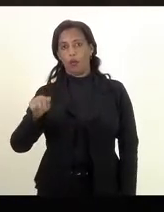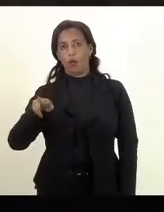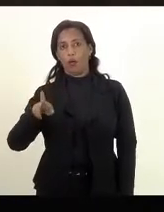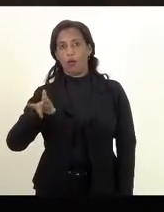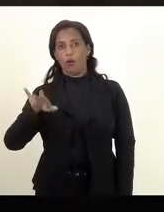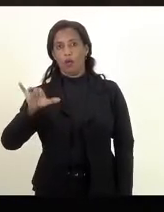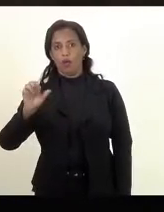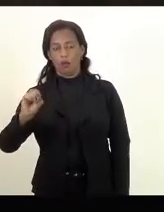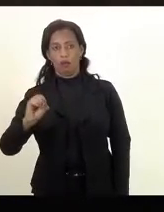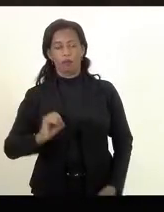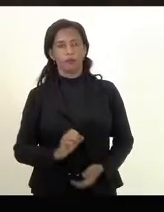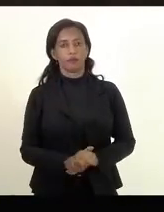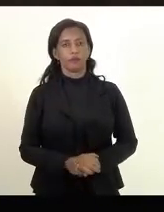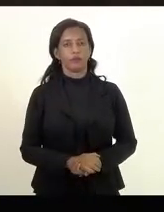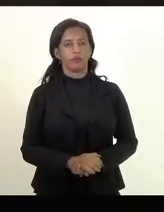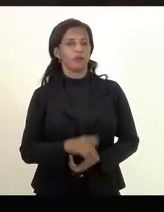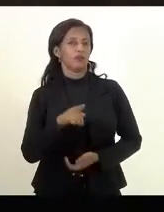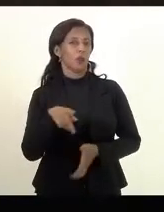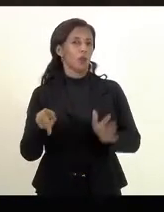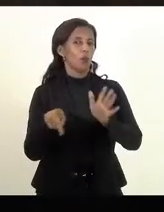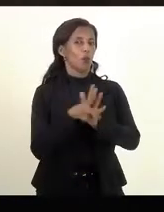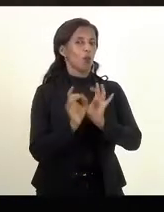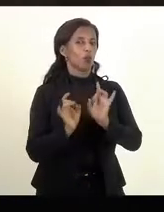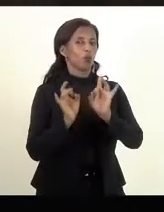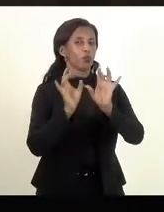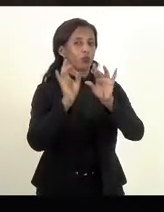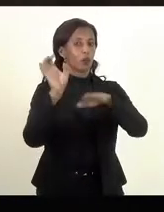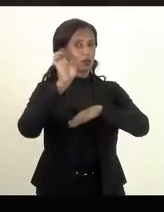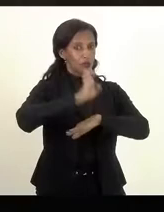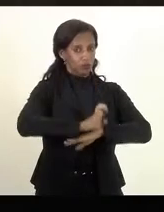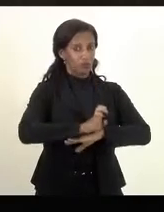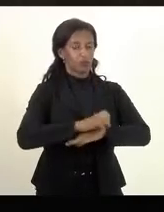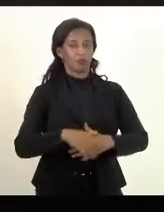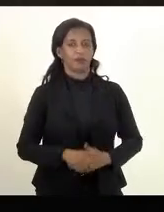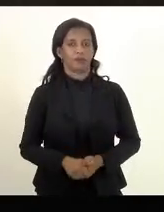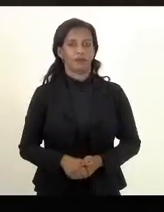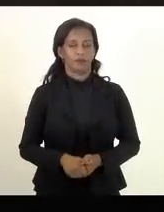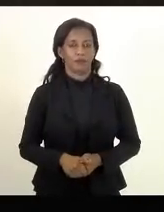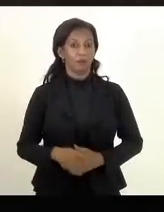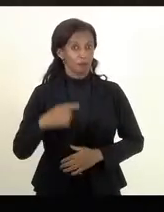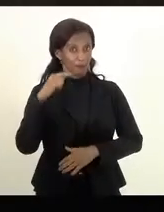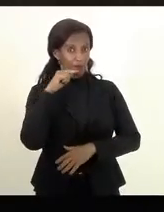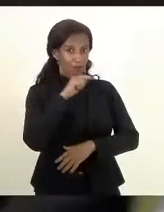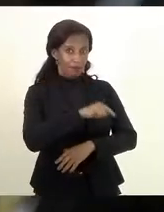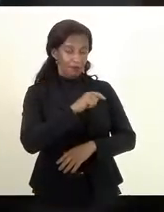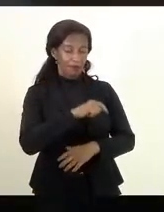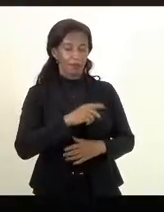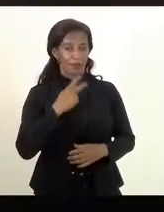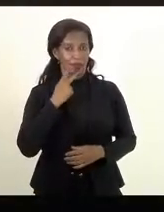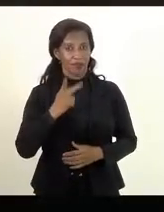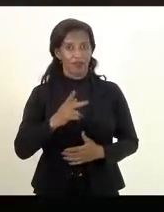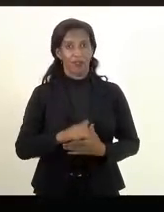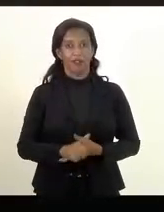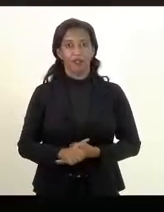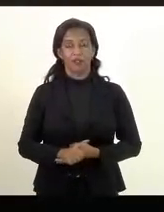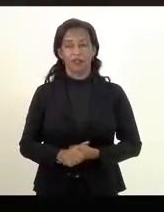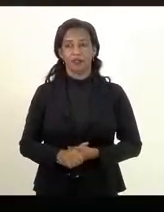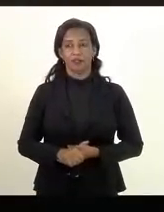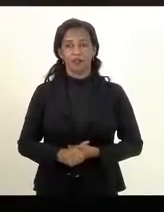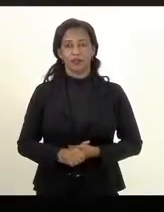num caso específico de um Estado, que ele diz que